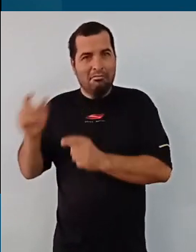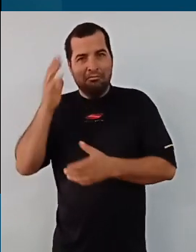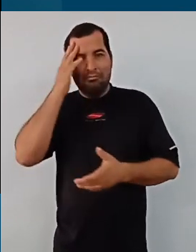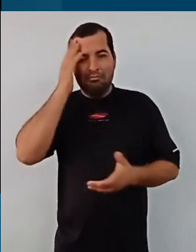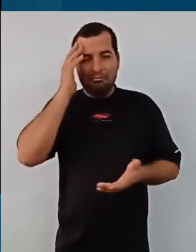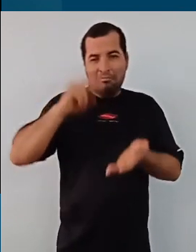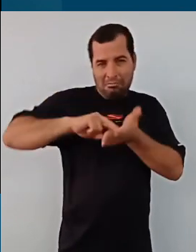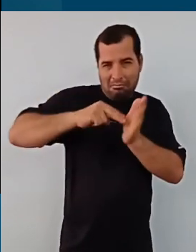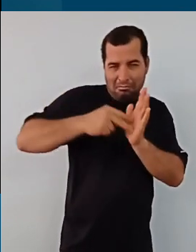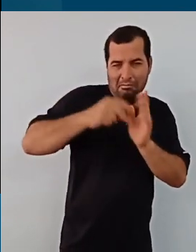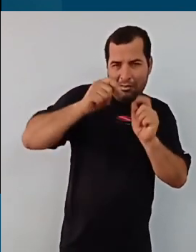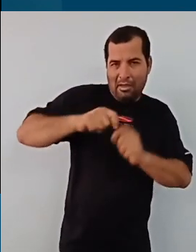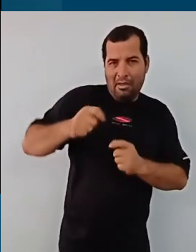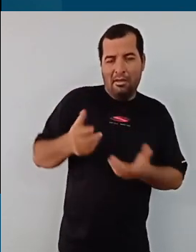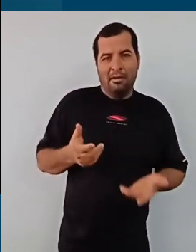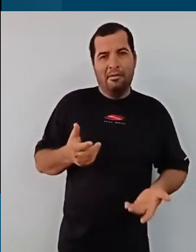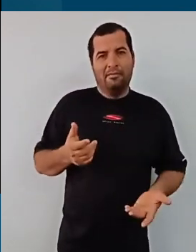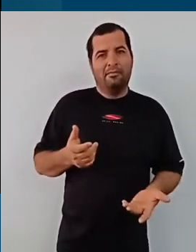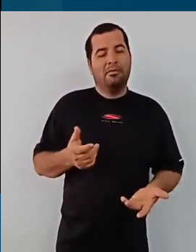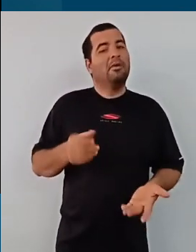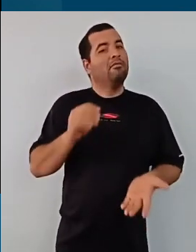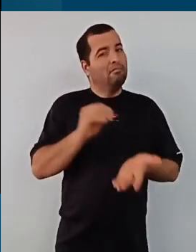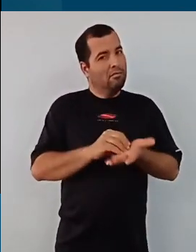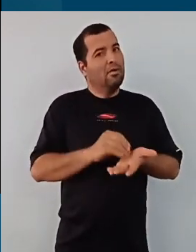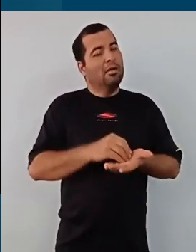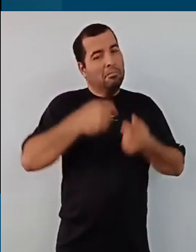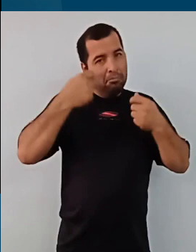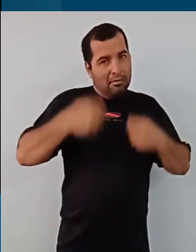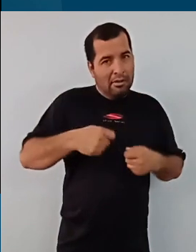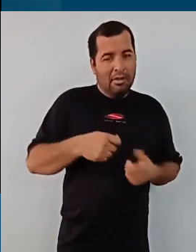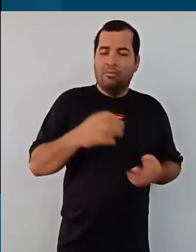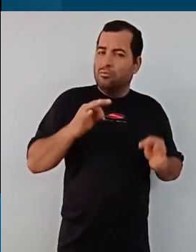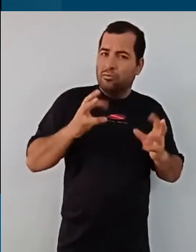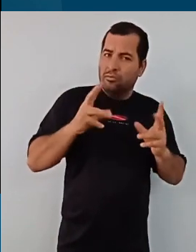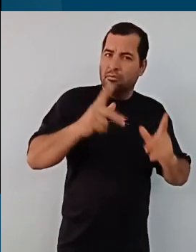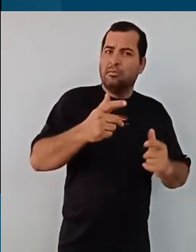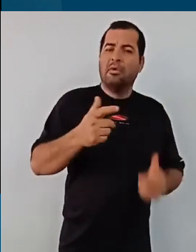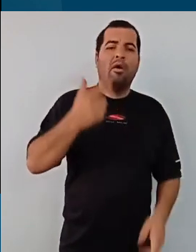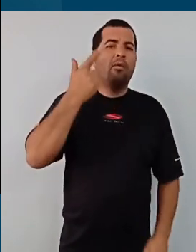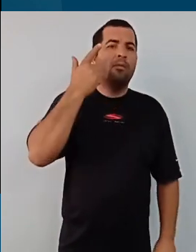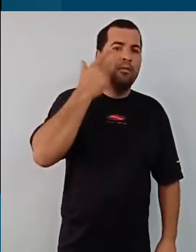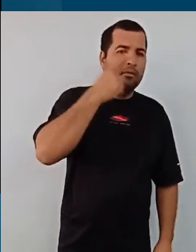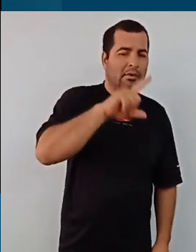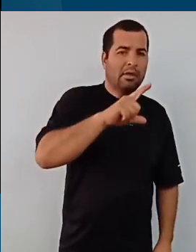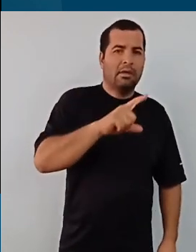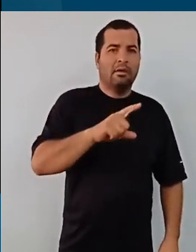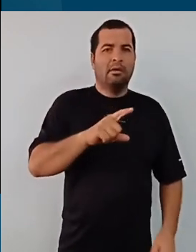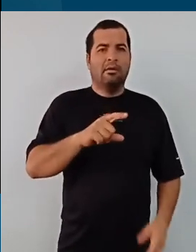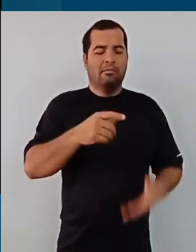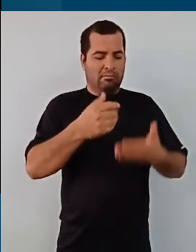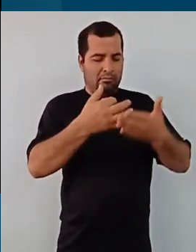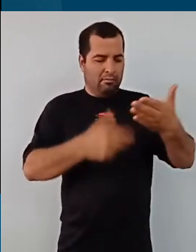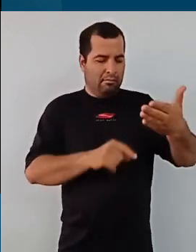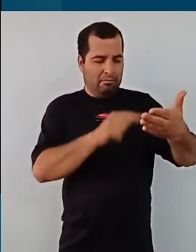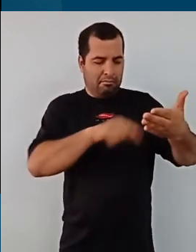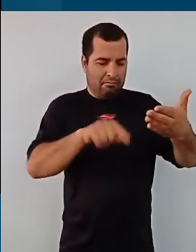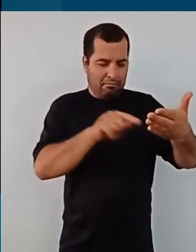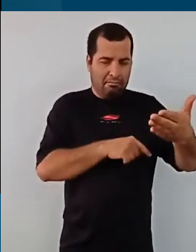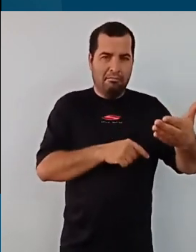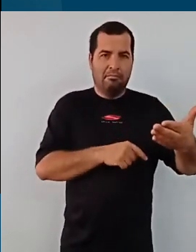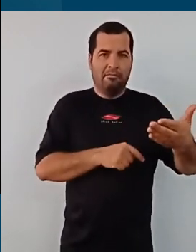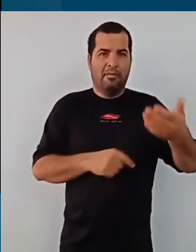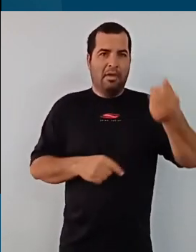Então, essa habilidade é a necessária para resolver testes de múltipla escolha. Saber escolher